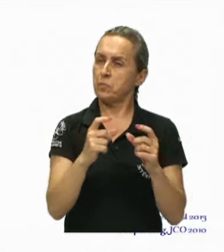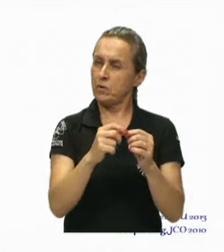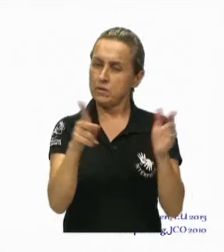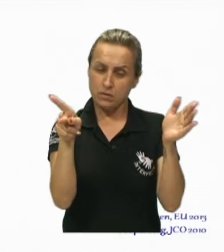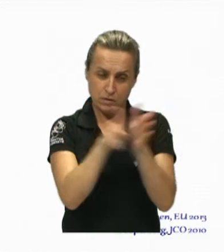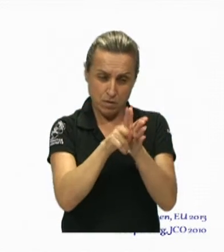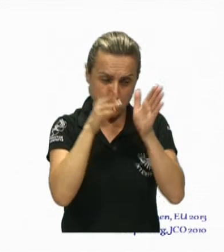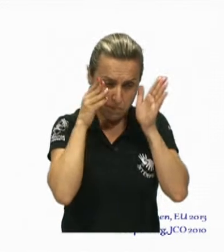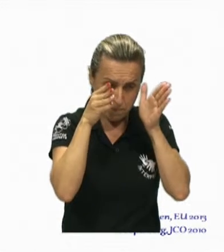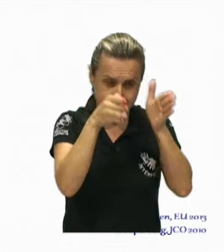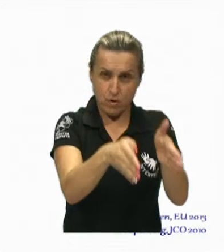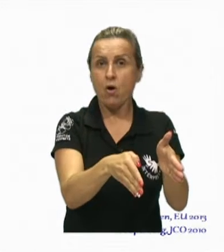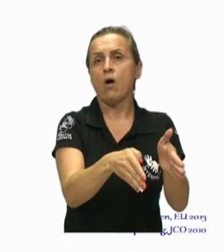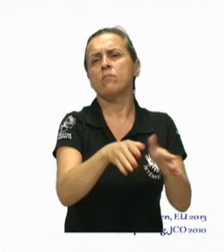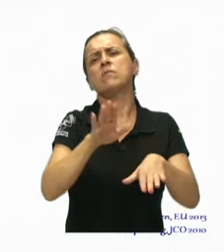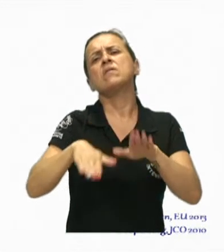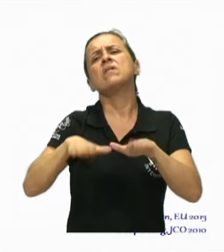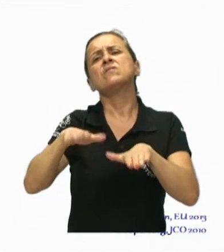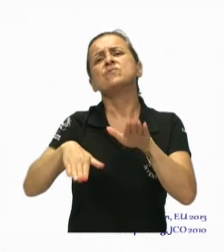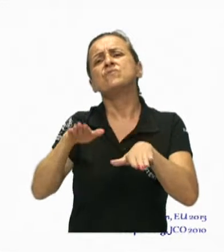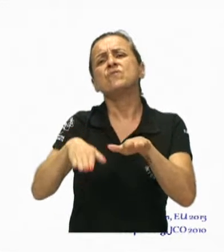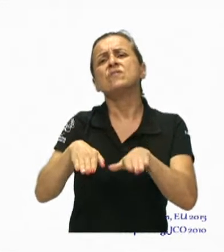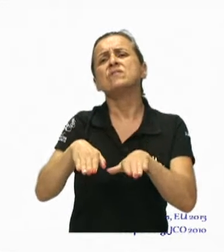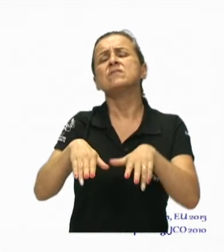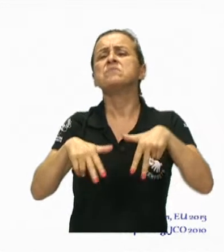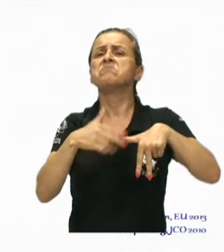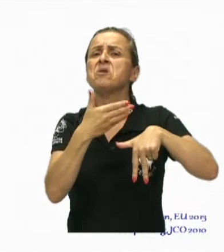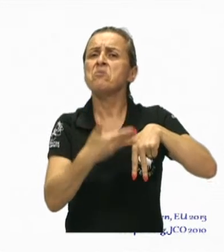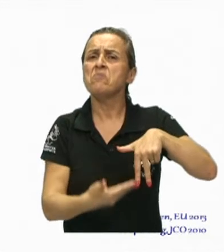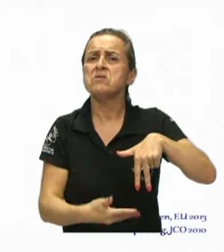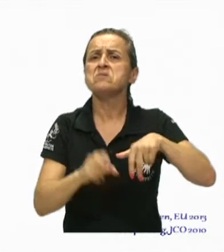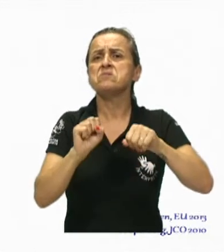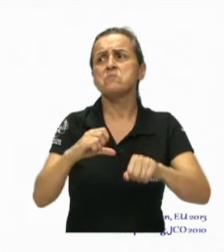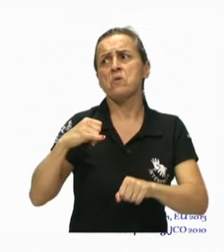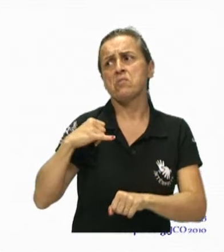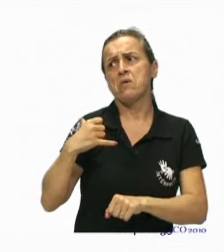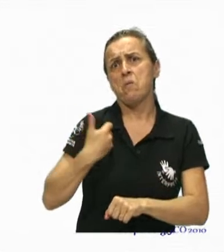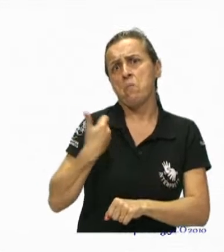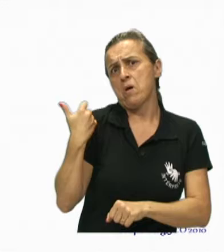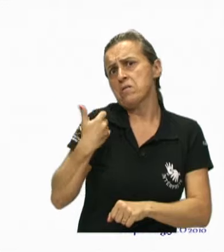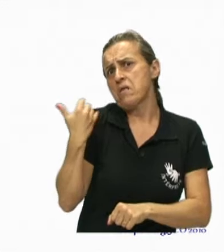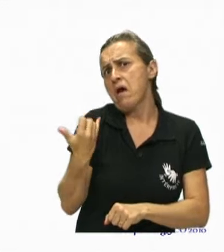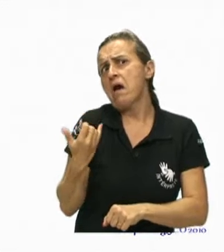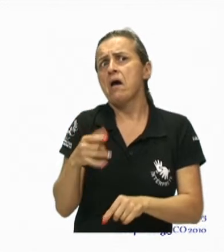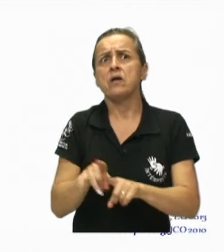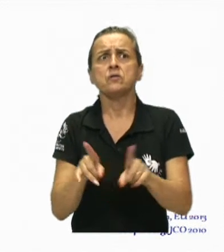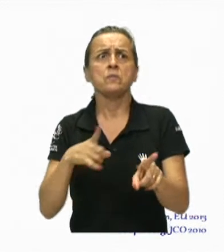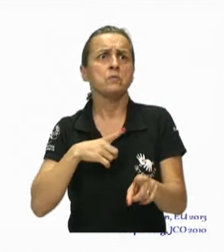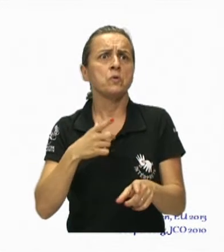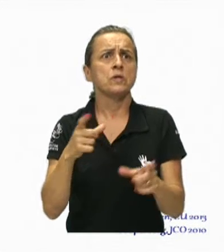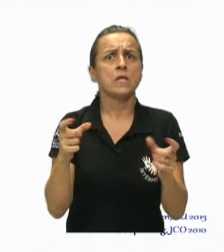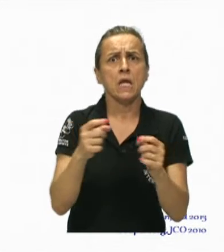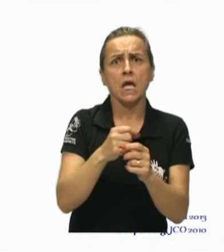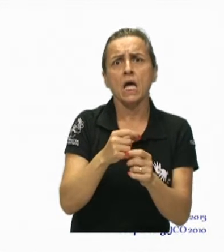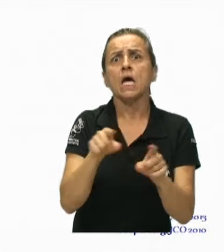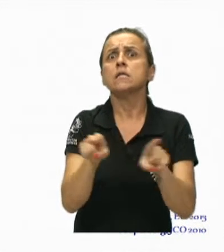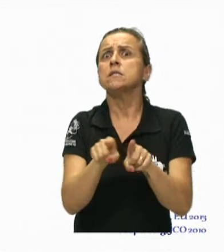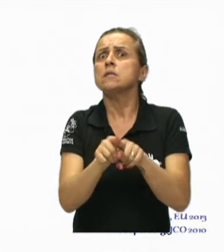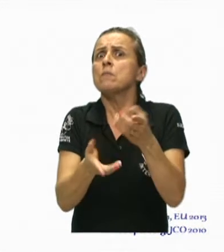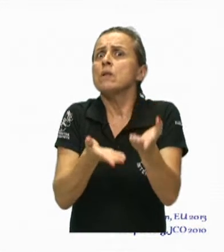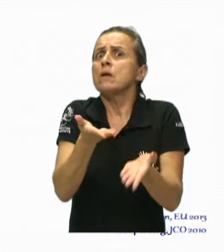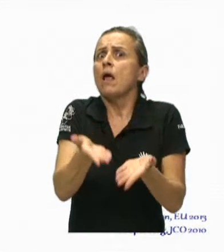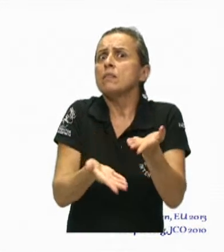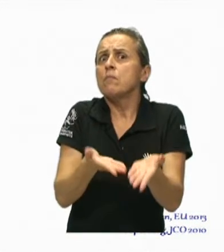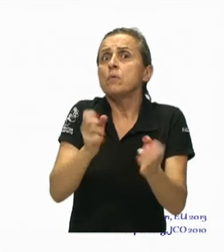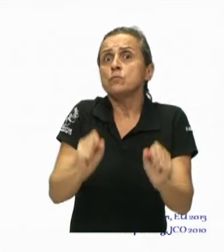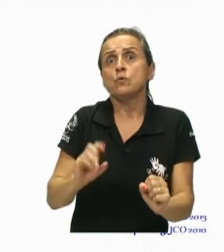do câncer, né? Porque às vezes o paciente pode ter uma certa idade e ter câncer, e em tratamento ele pode ter um outro evento,